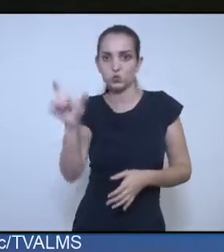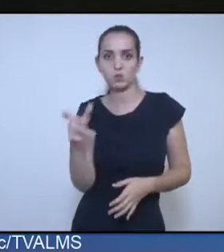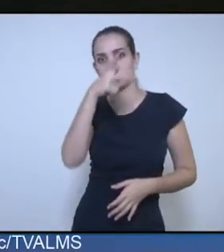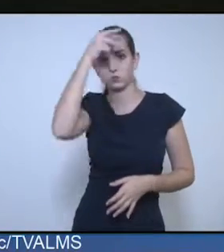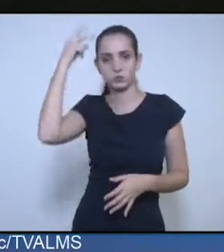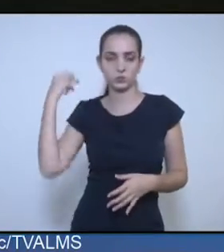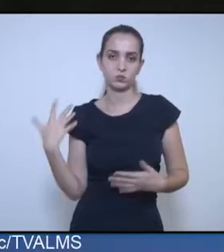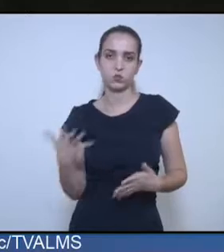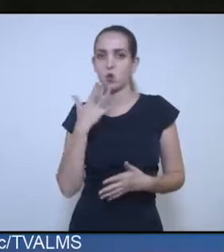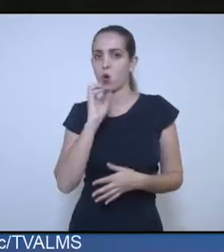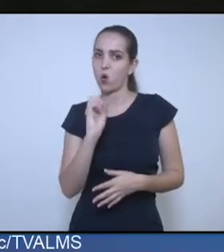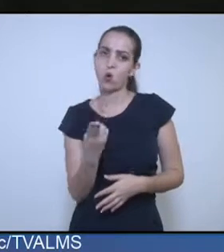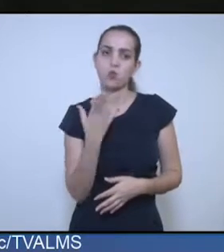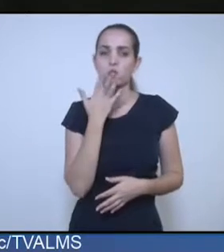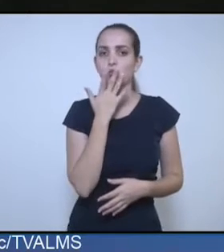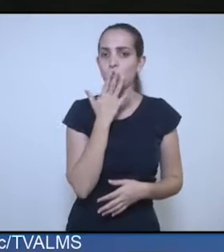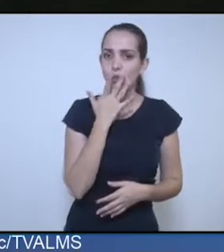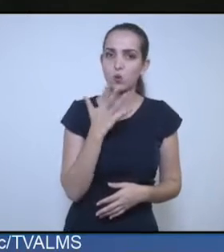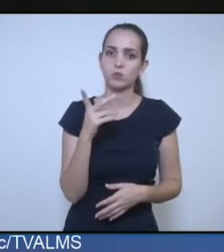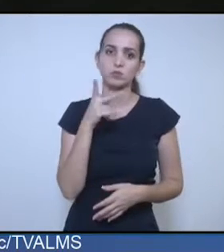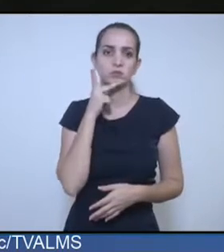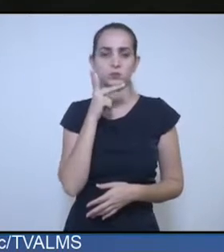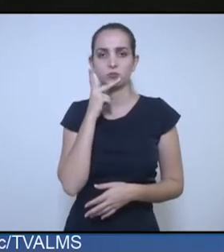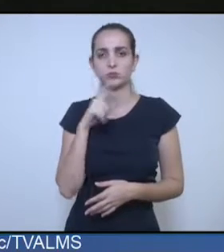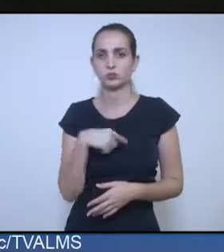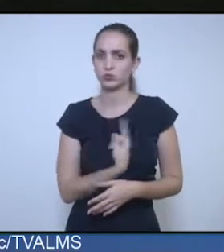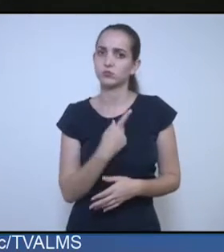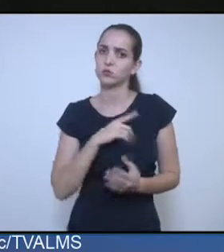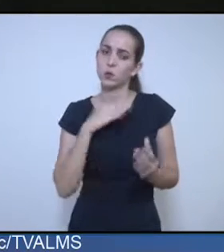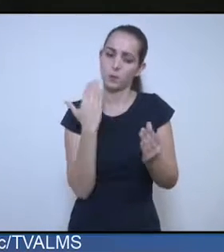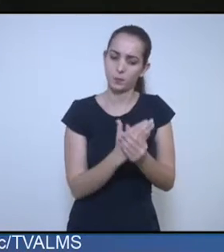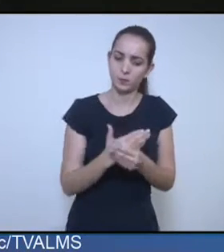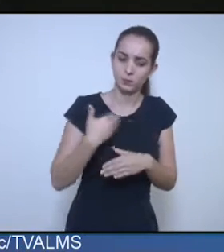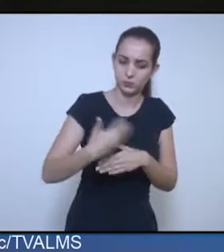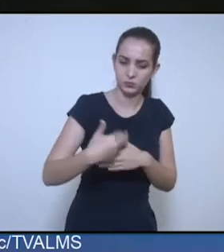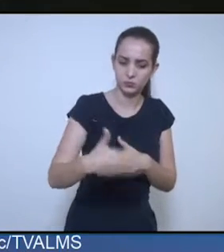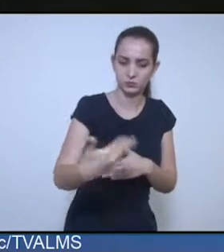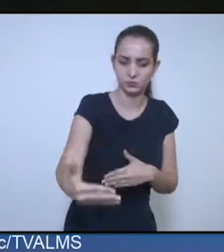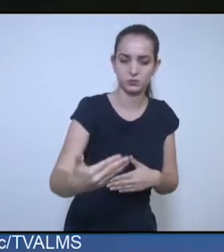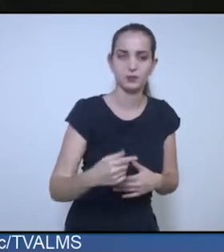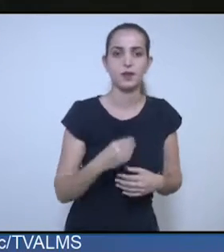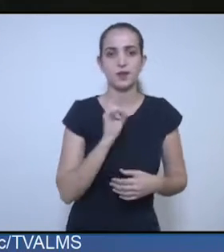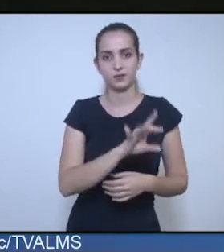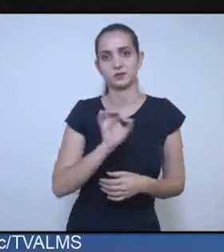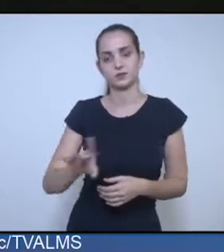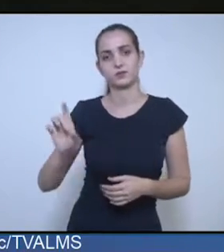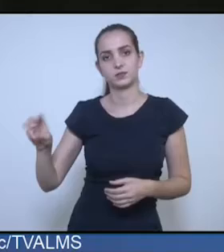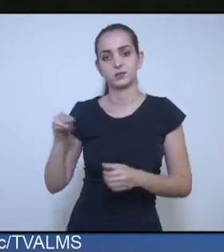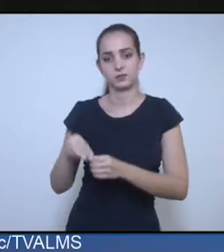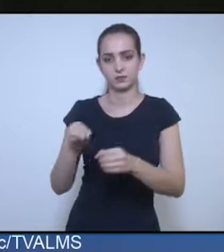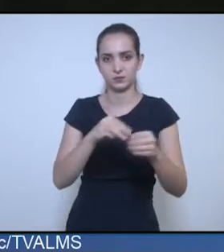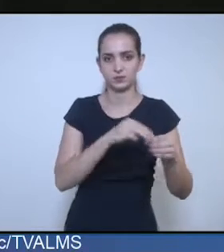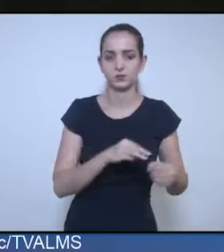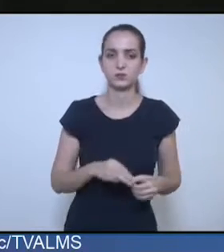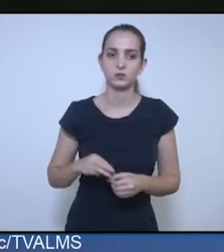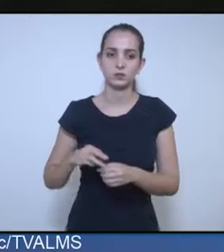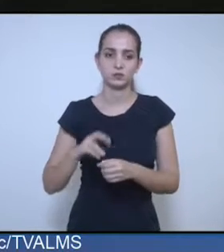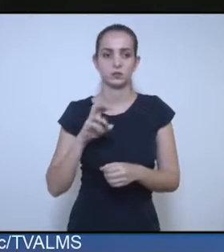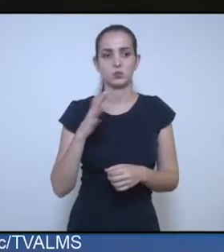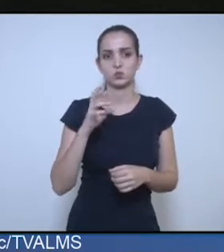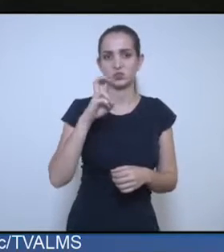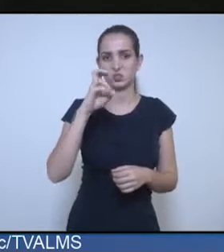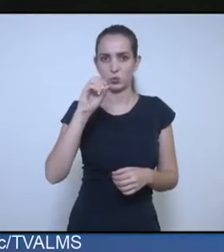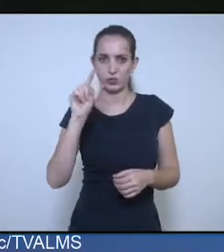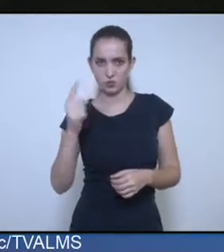independente de cor partidária, e nós que conduzimos esse processo, nós entregamos a cada município com menos de 50 mil habitantes, nós